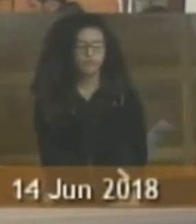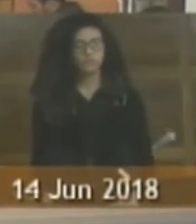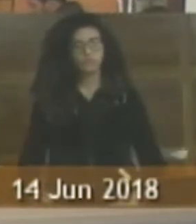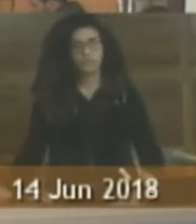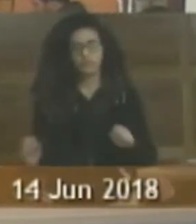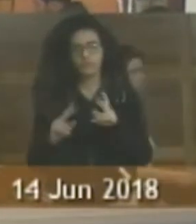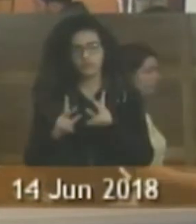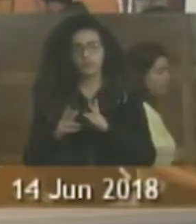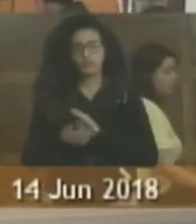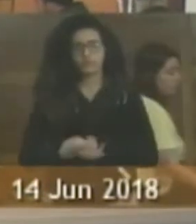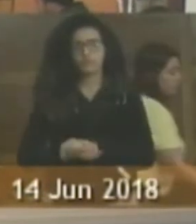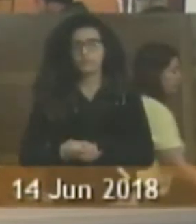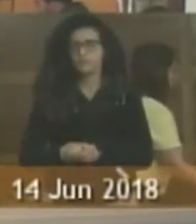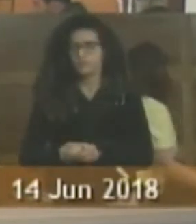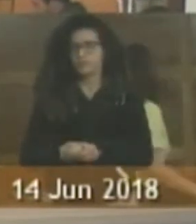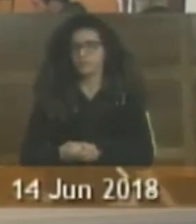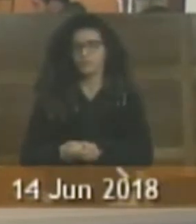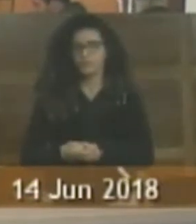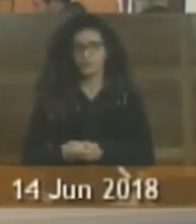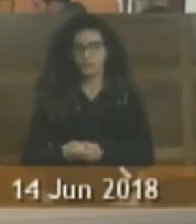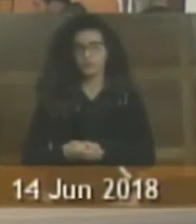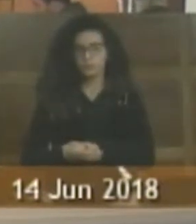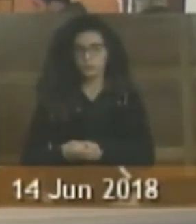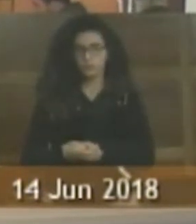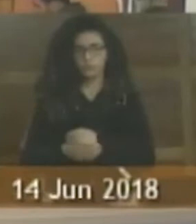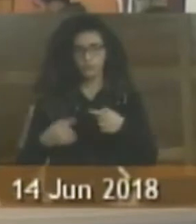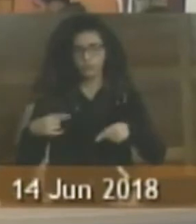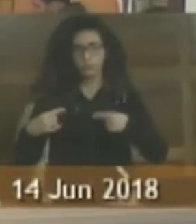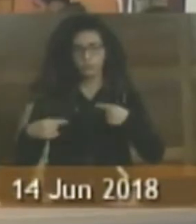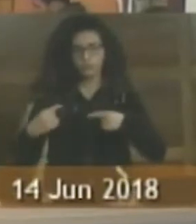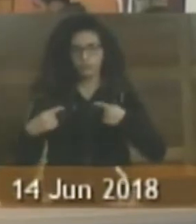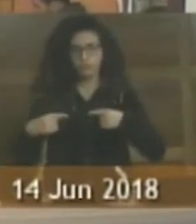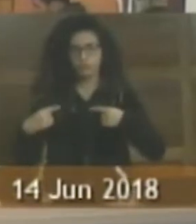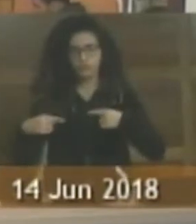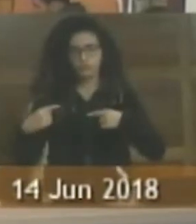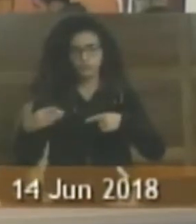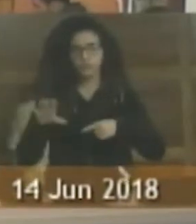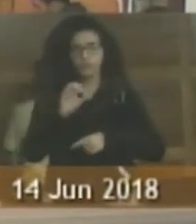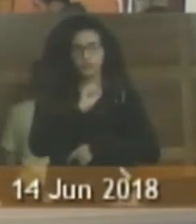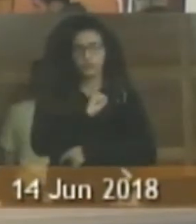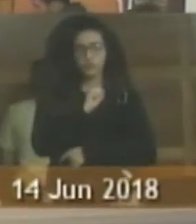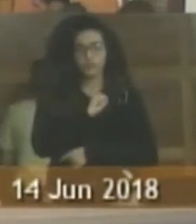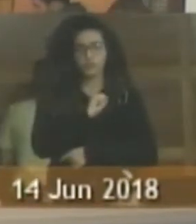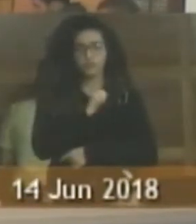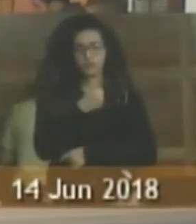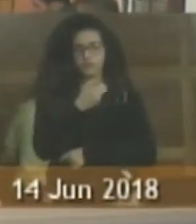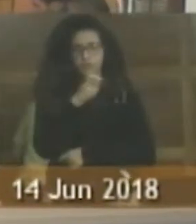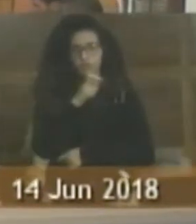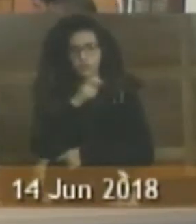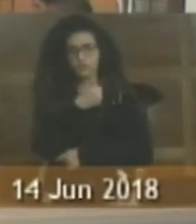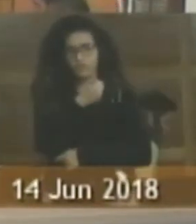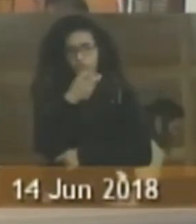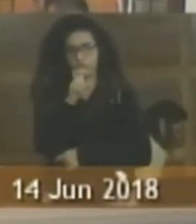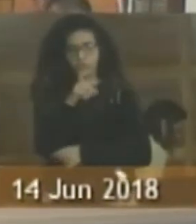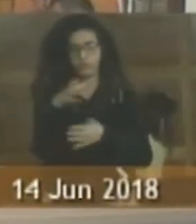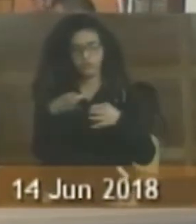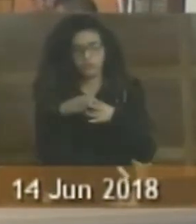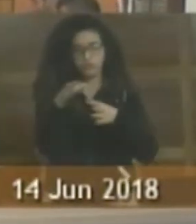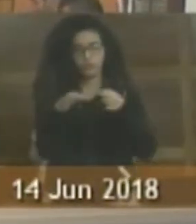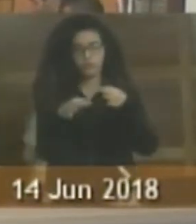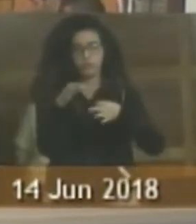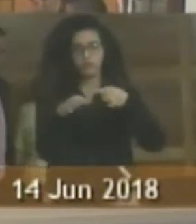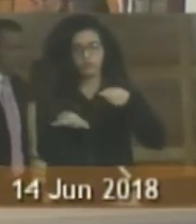Aprovado, 9 votos. Em discussão, os pareceres números 115, 2018, da Comissão de